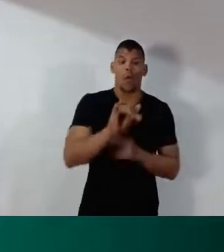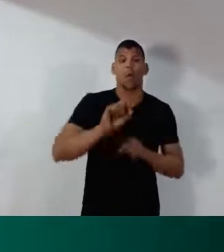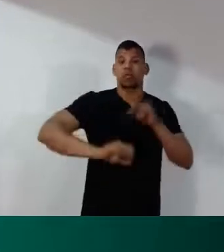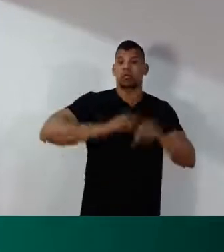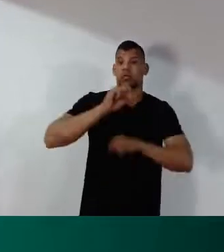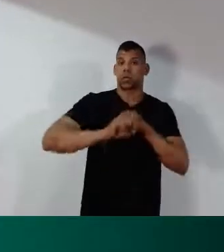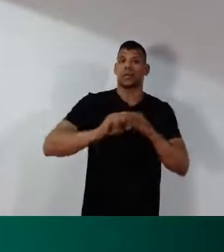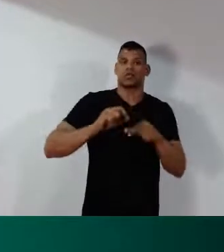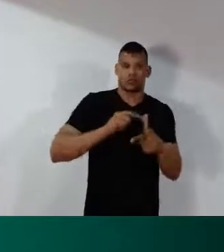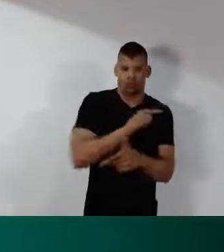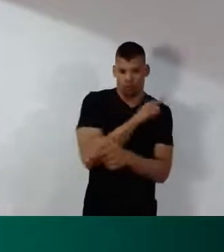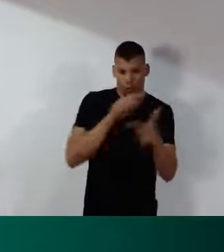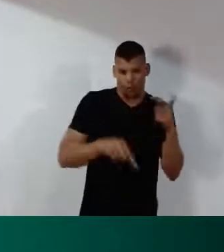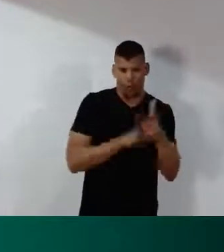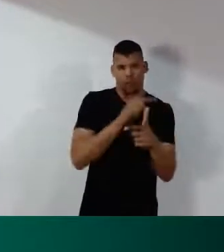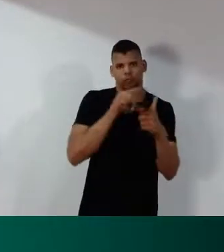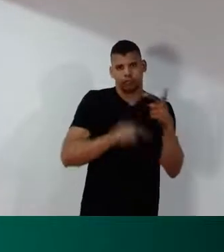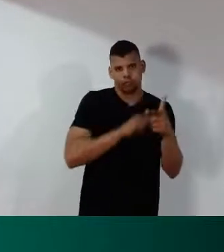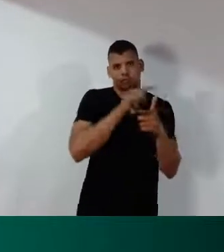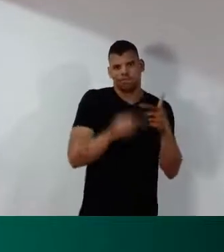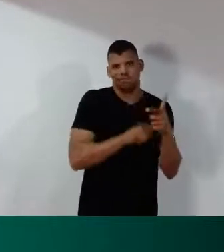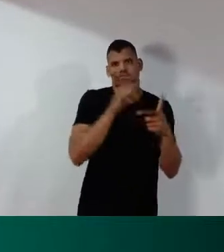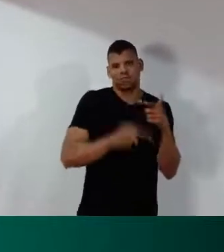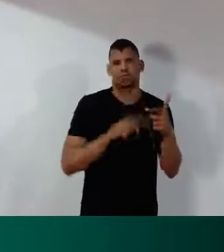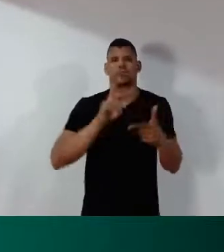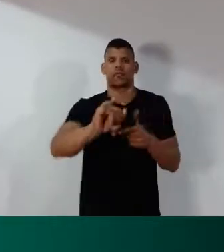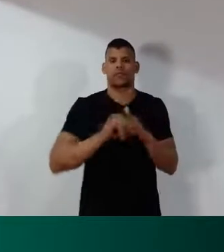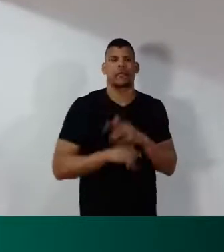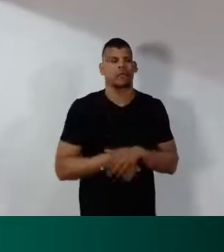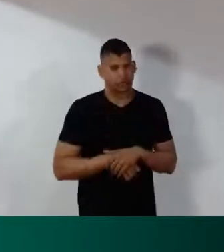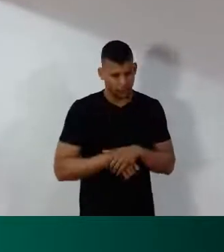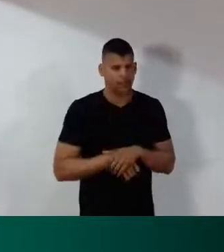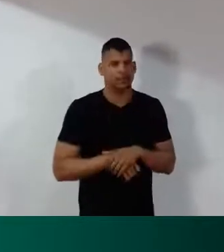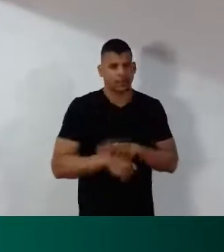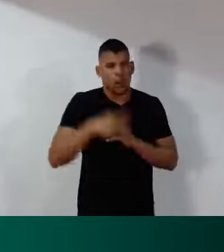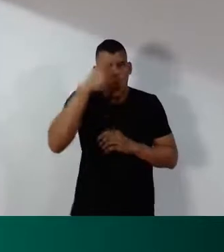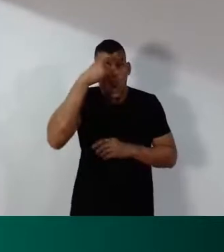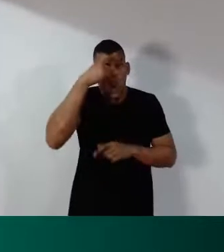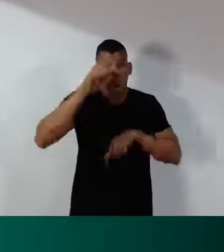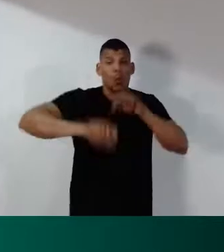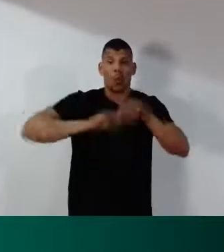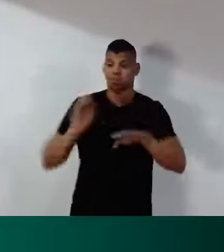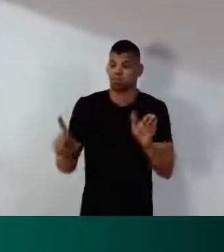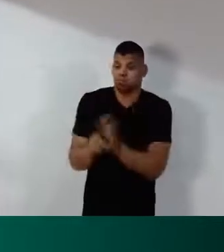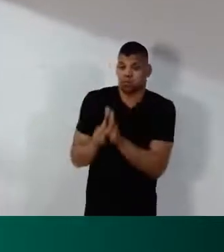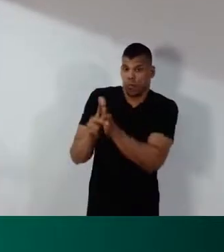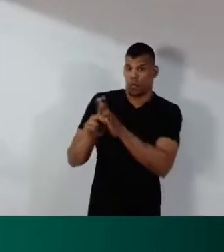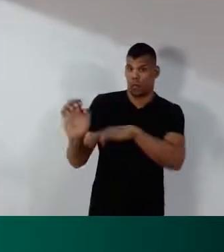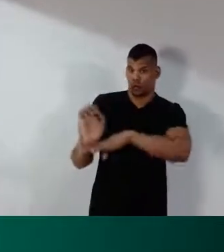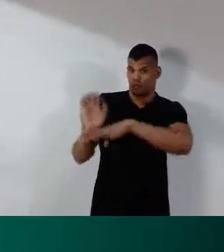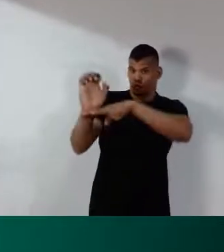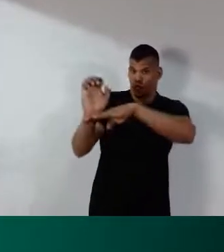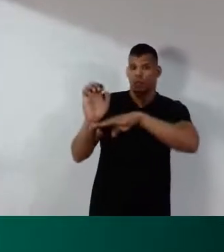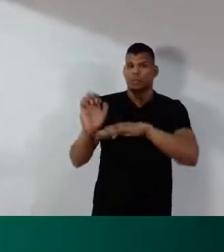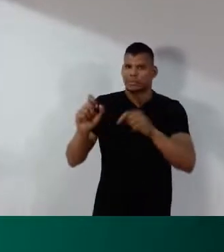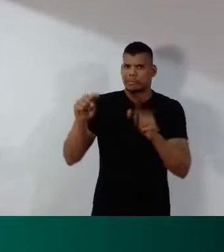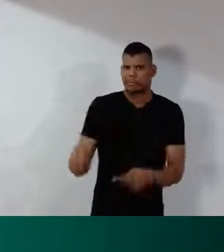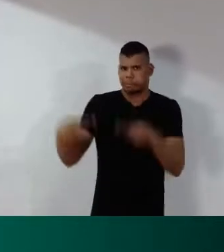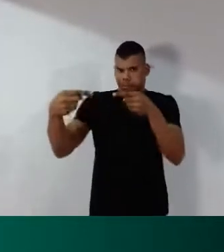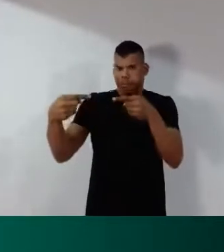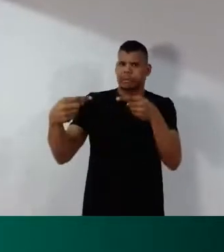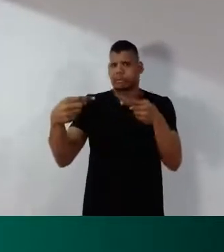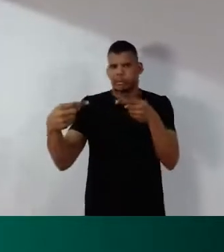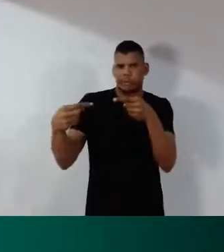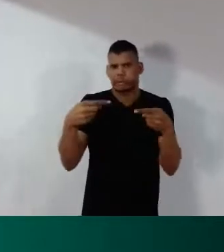ciclo vicioso E aí só quebrando a lógica do estado e você disputando a política